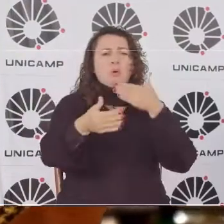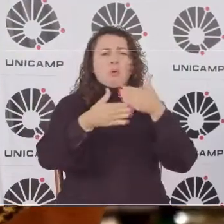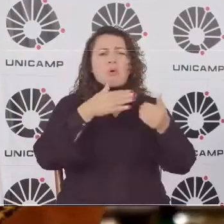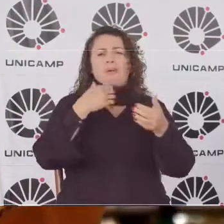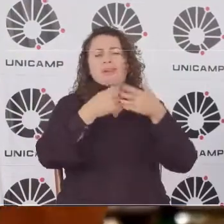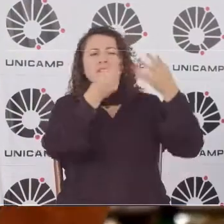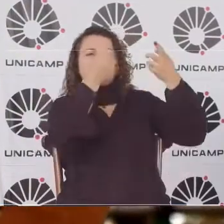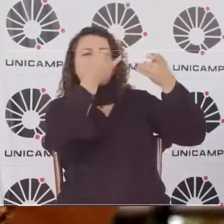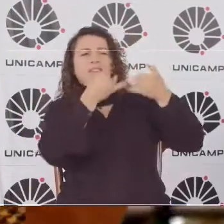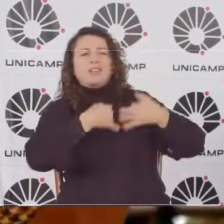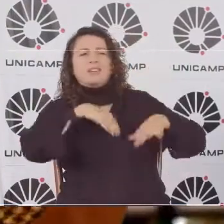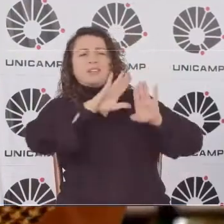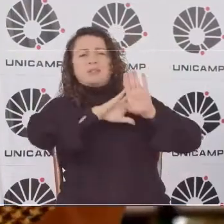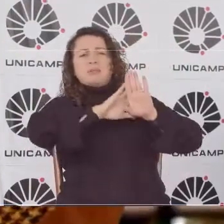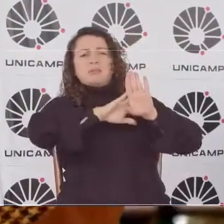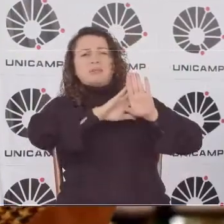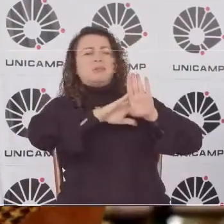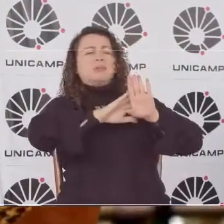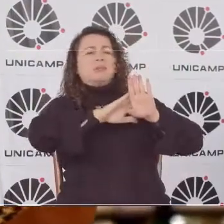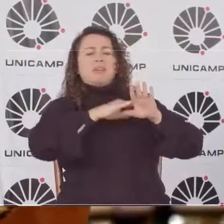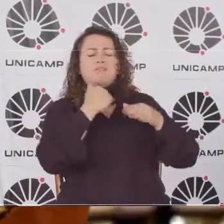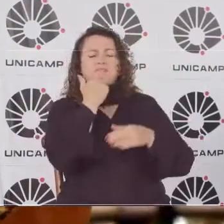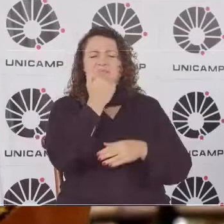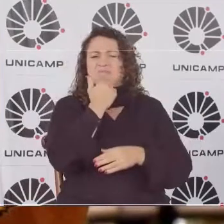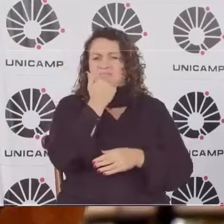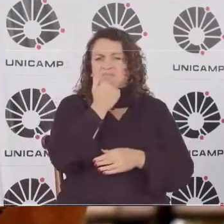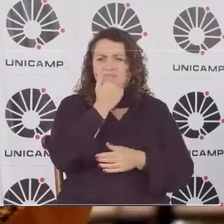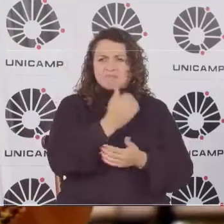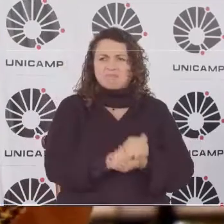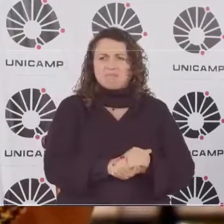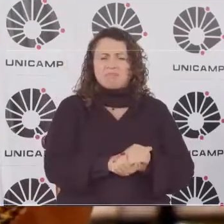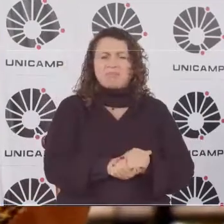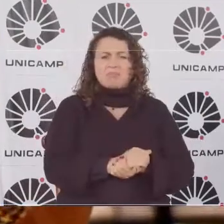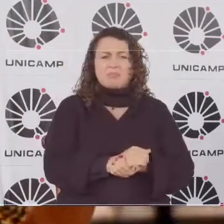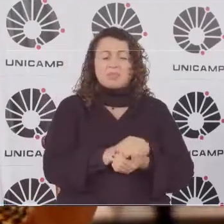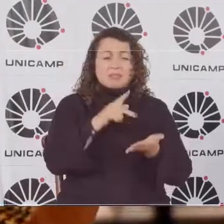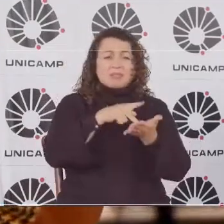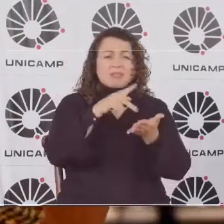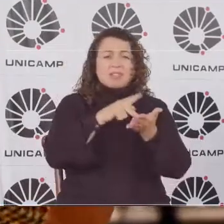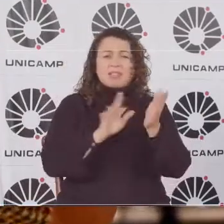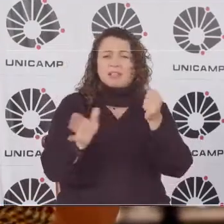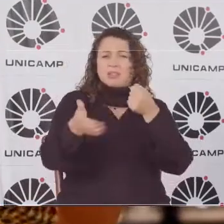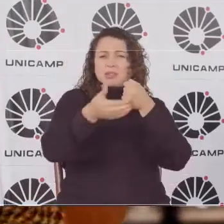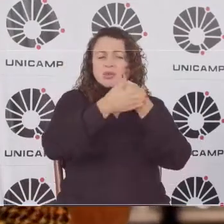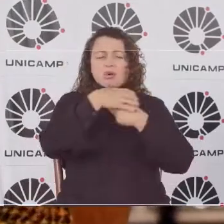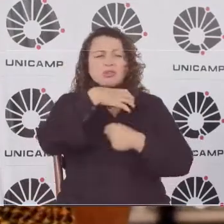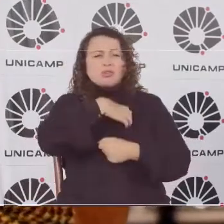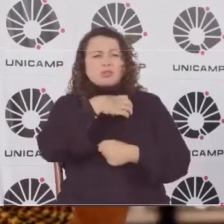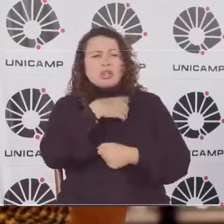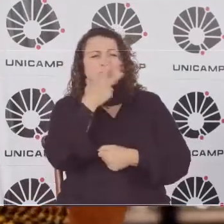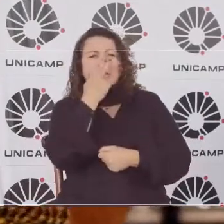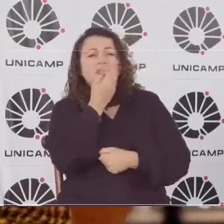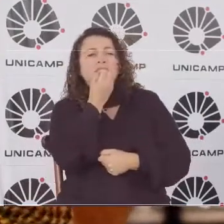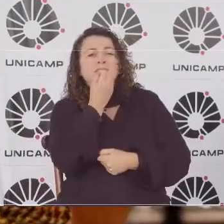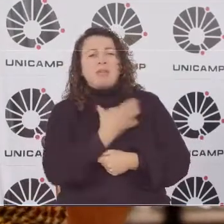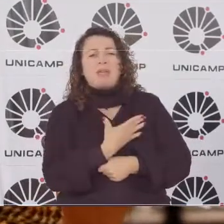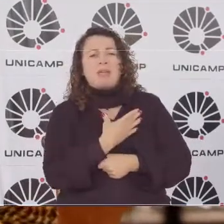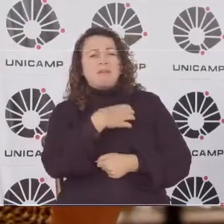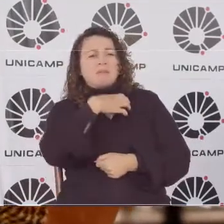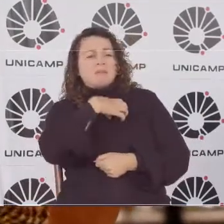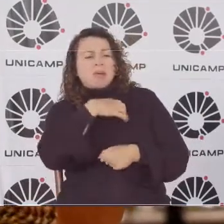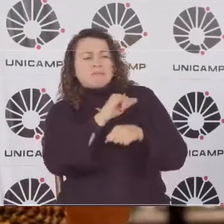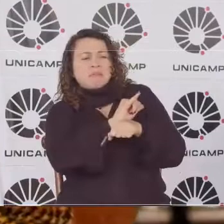seja a justificativa retórica de subseção se esconde em mesuras e poses